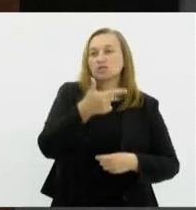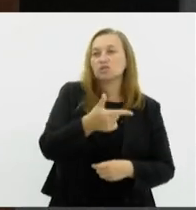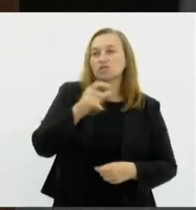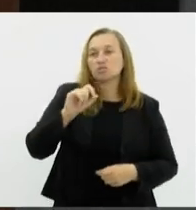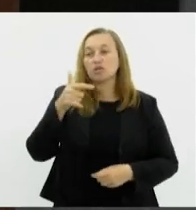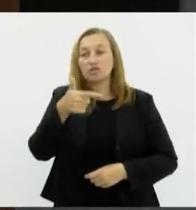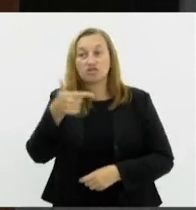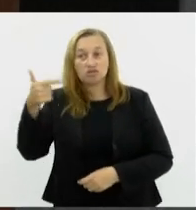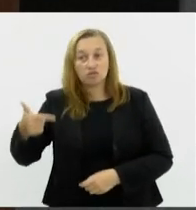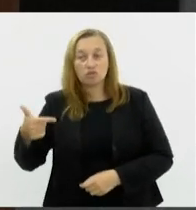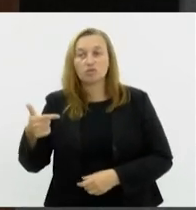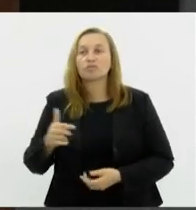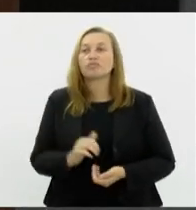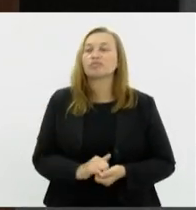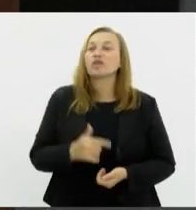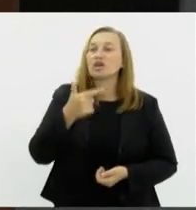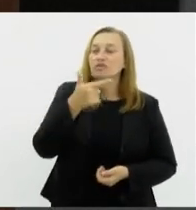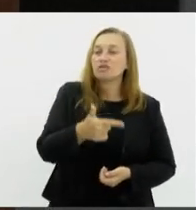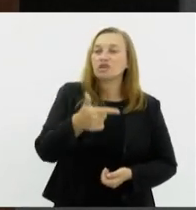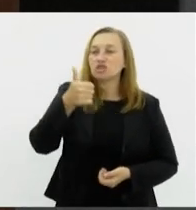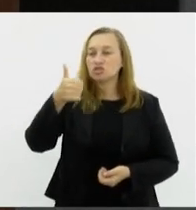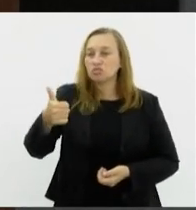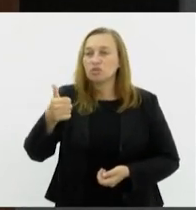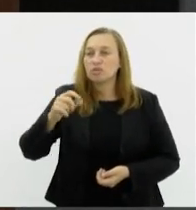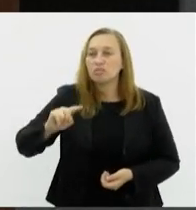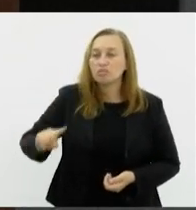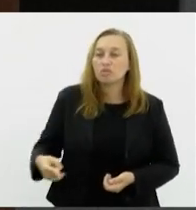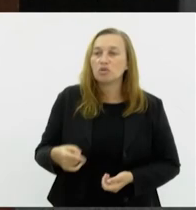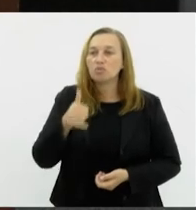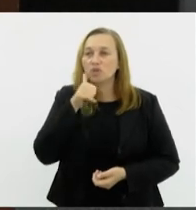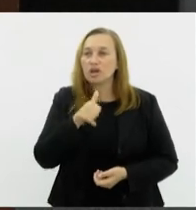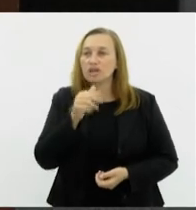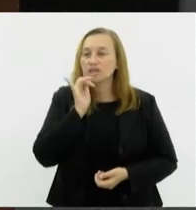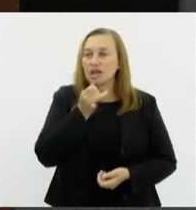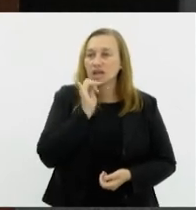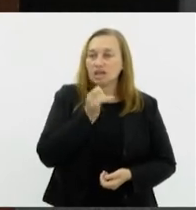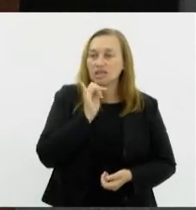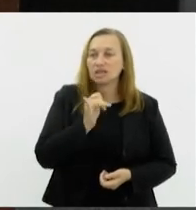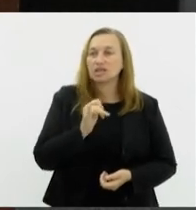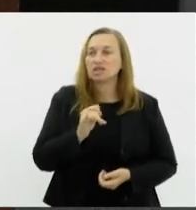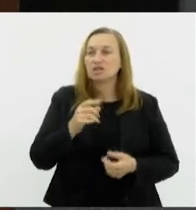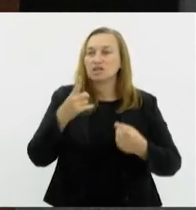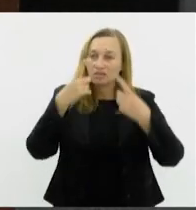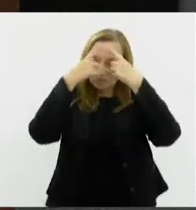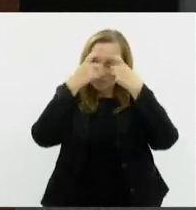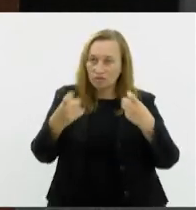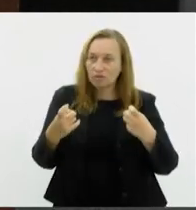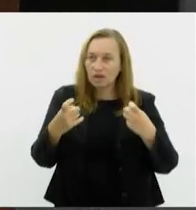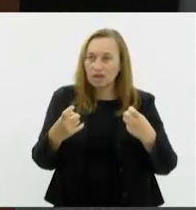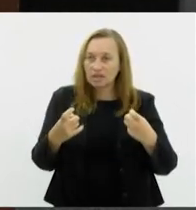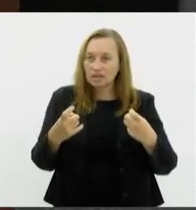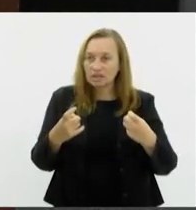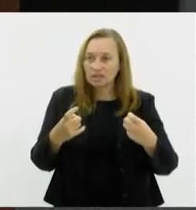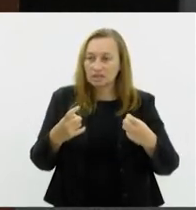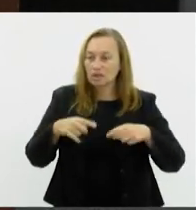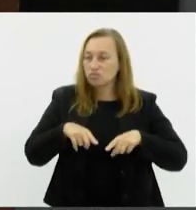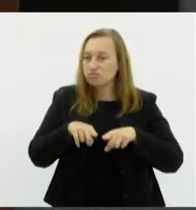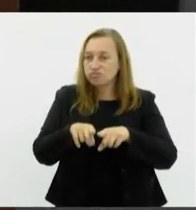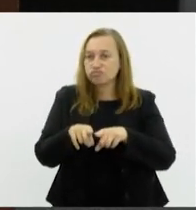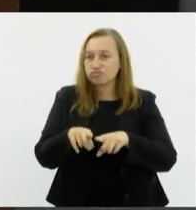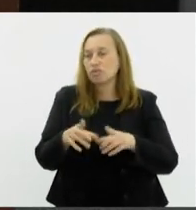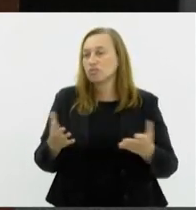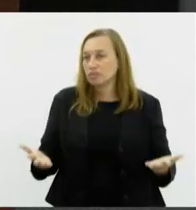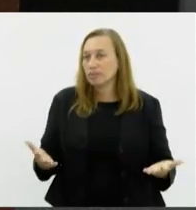2022. Cerca de 21 mil delas relataram que foram vítimas de violências simultâneas. A maior